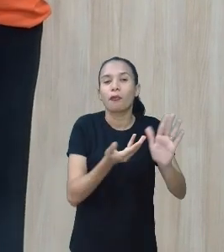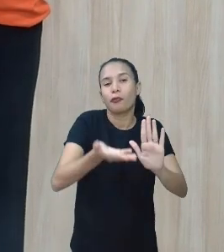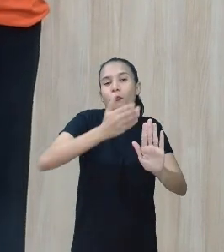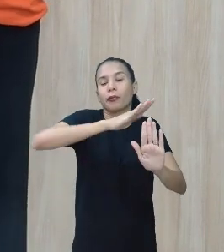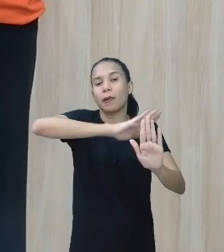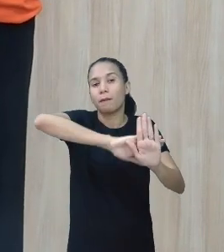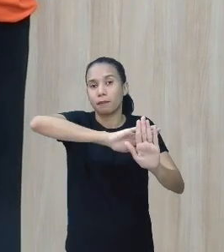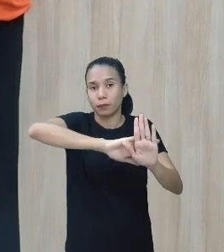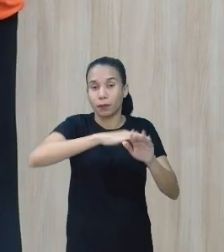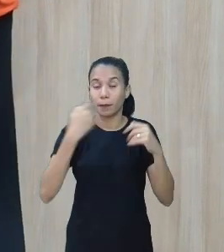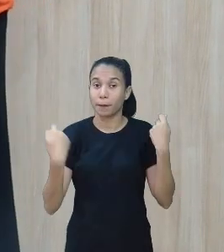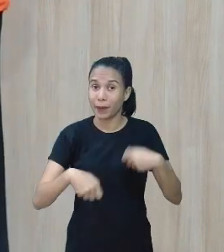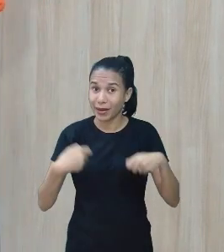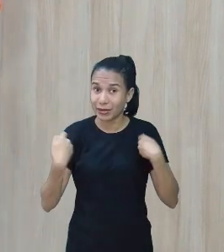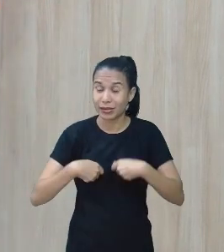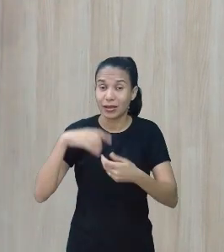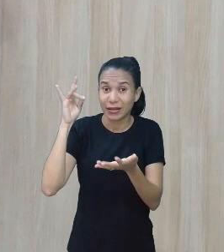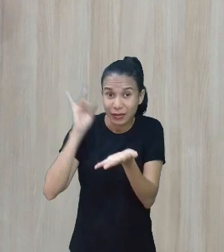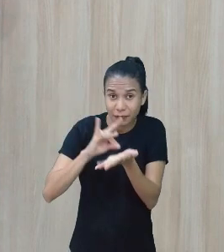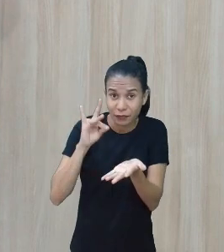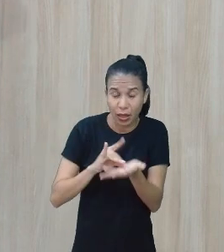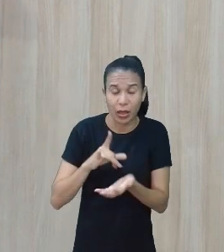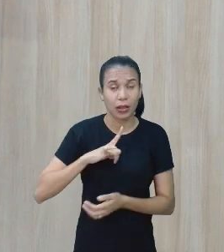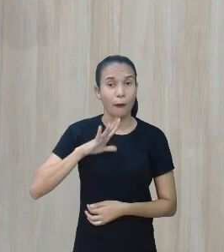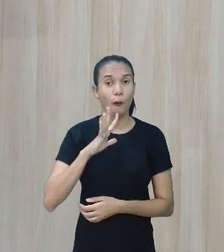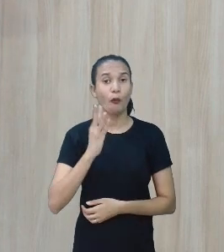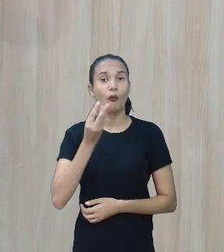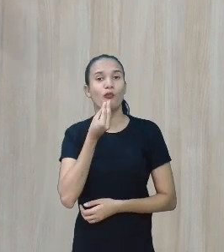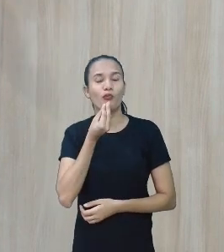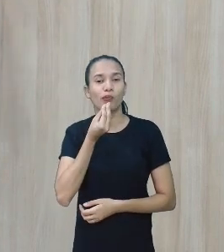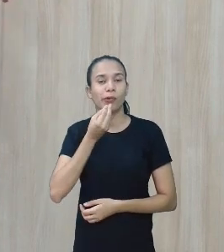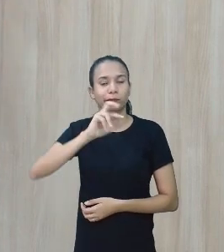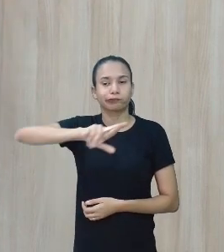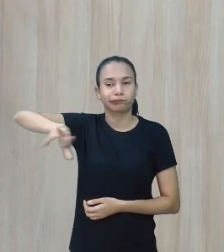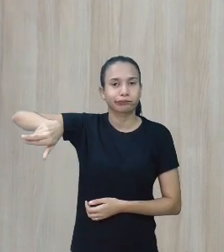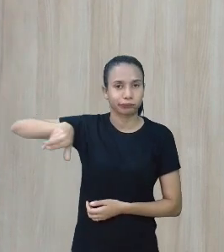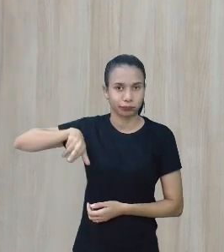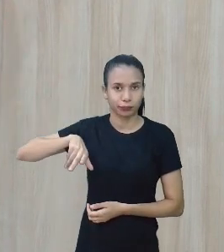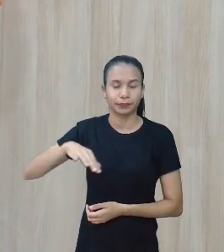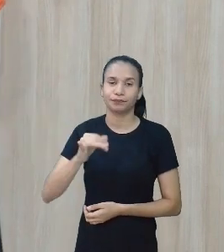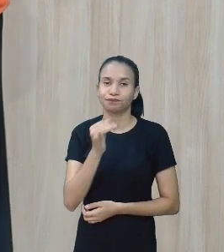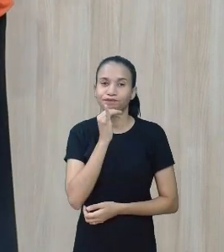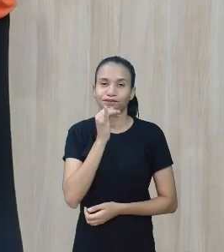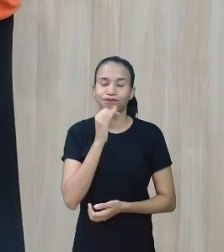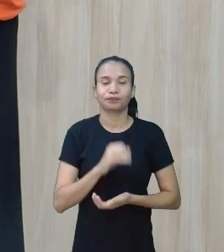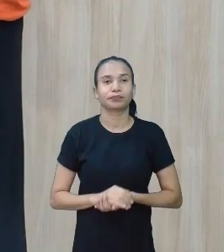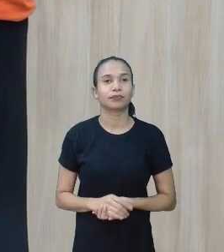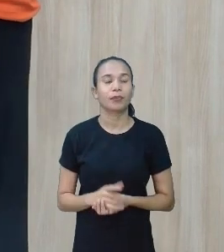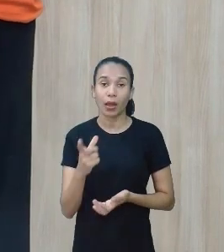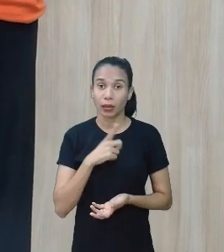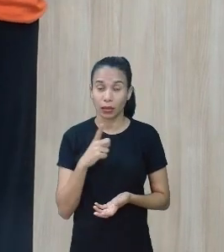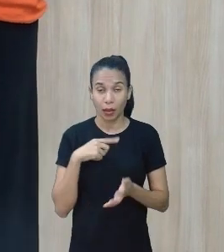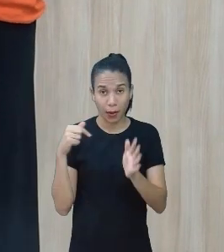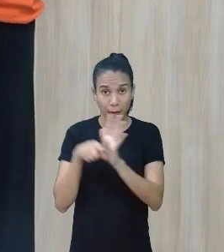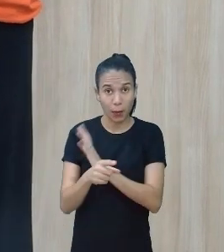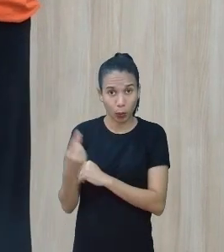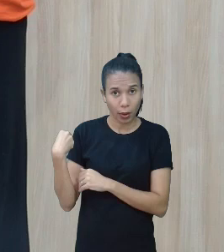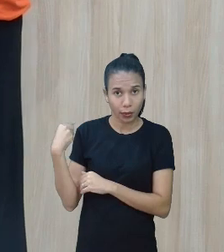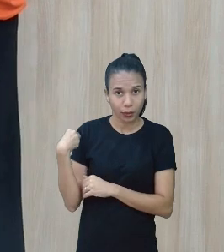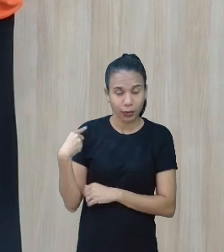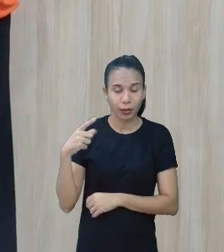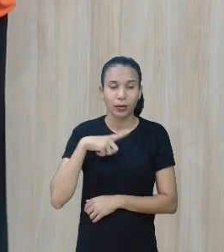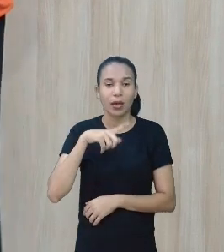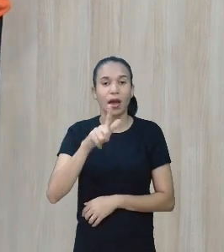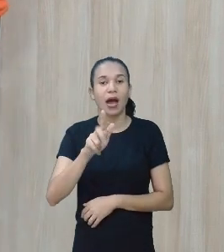implícito, eu vou precisar muito ter conhecimento de outras áreas. Por exemplo, na questão anterior, falamos